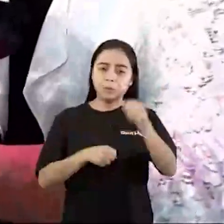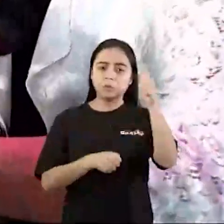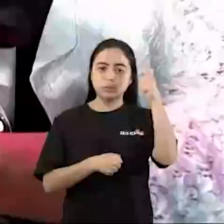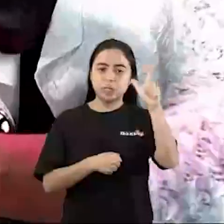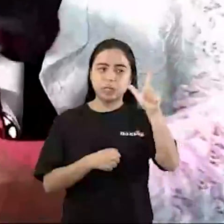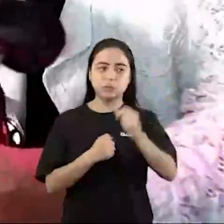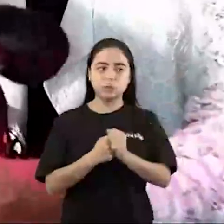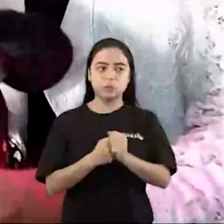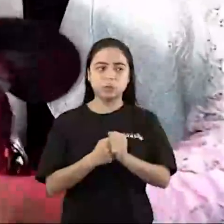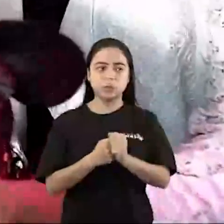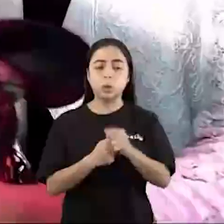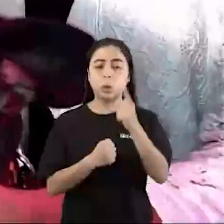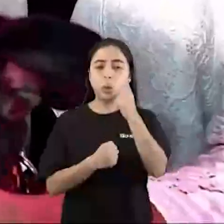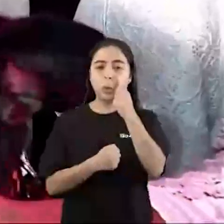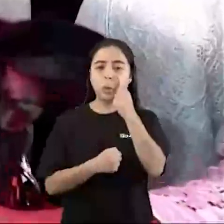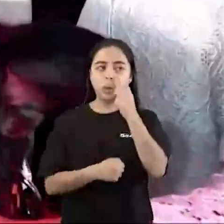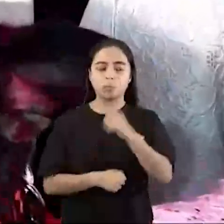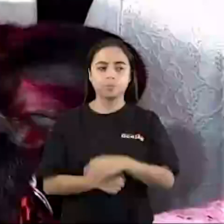Eu venho aqui, ó.